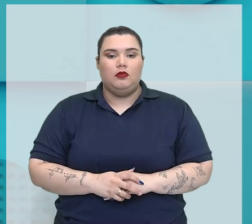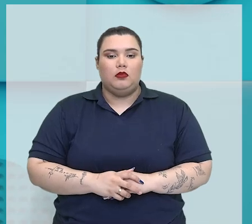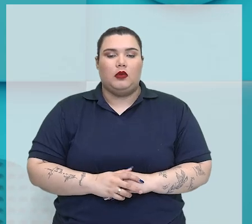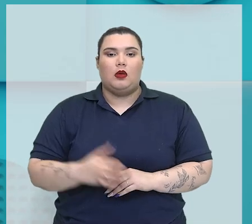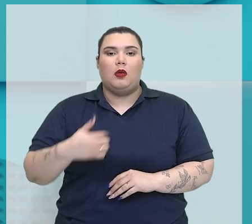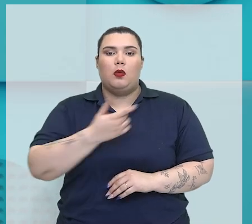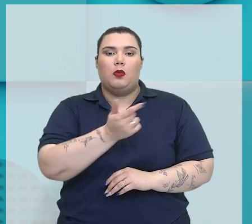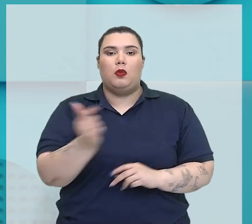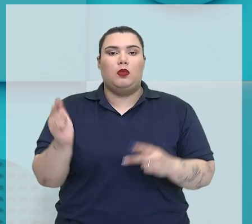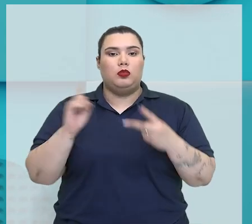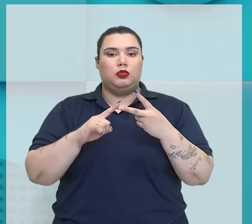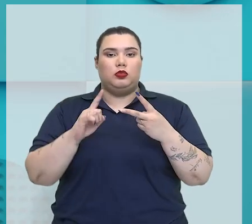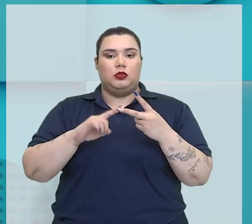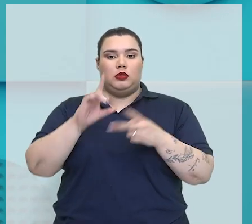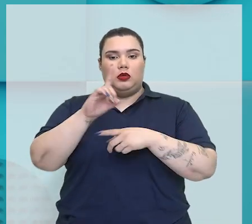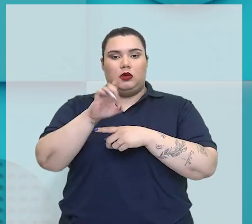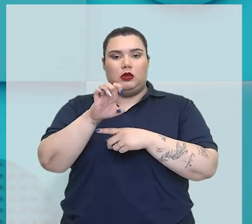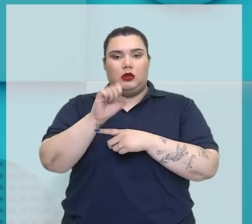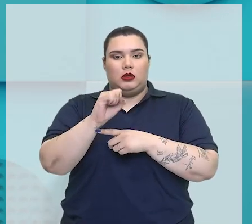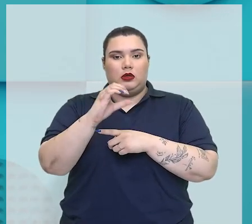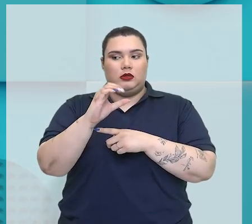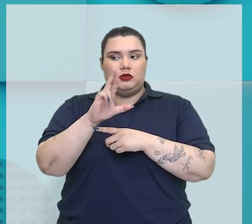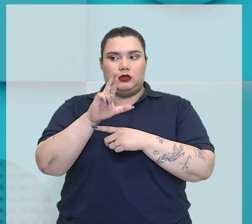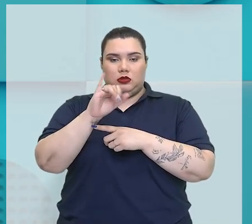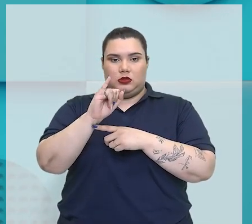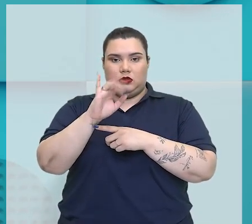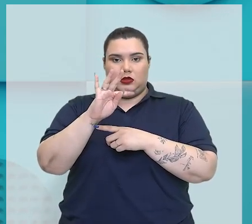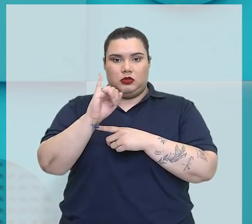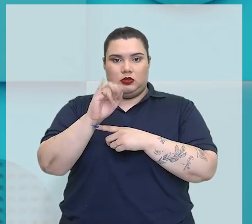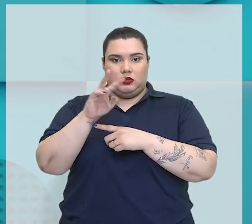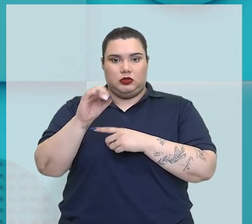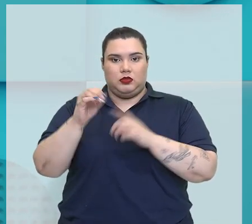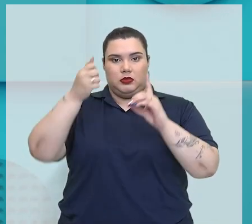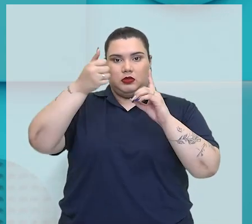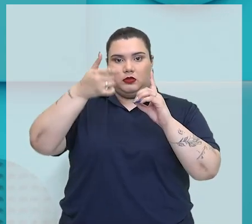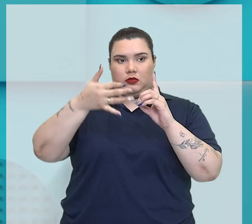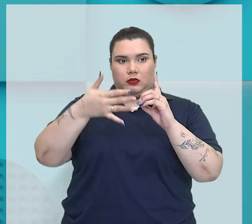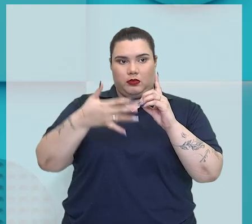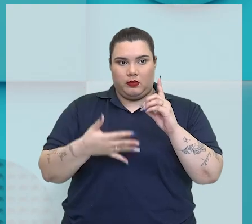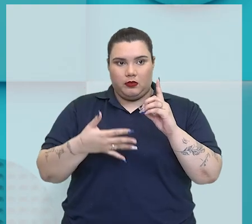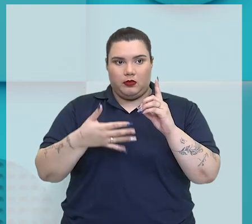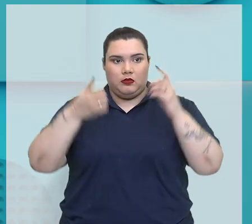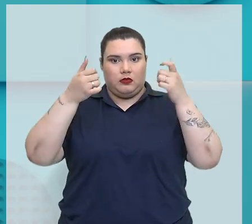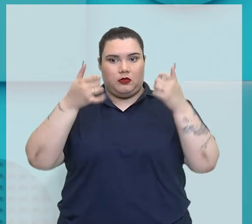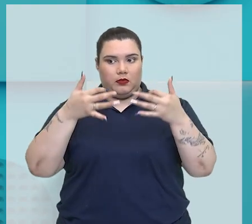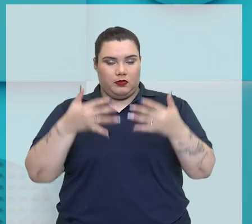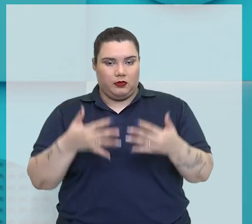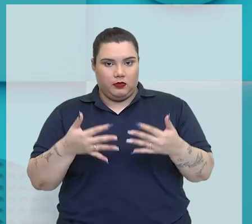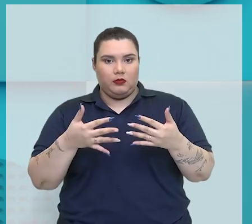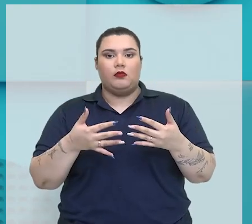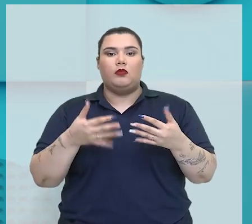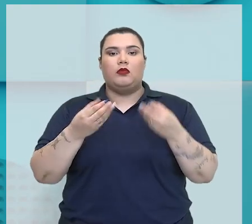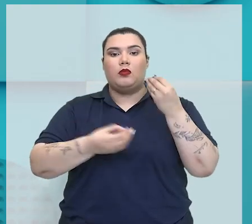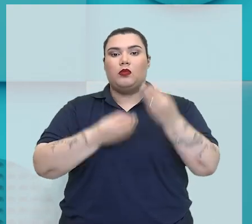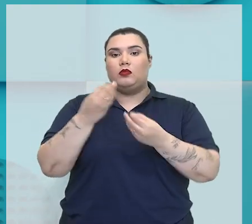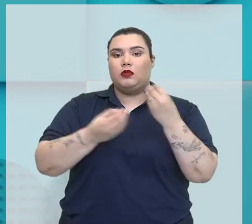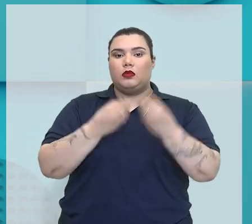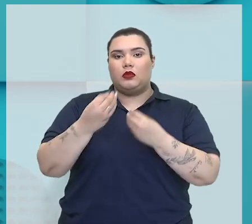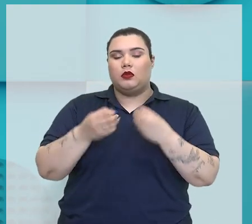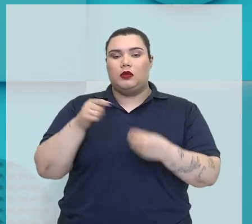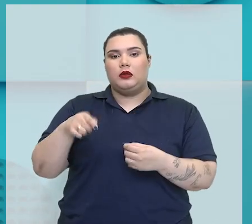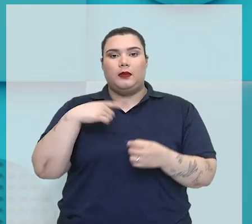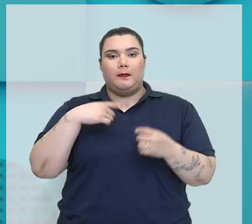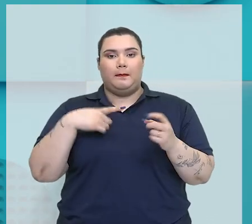O descritivo, ele vai trabalhar fazendo um retrato falado, né, daquilo que